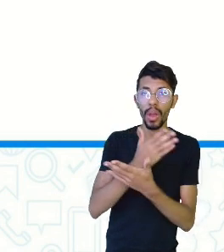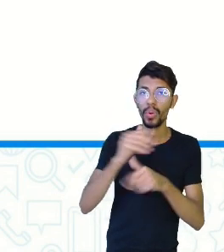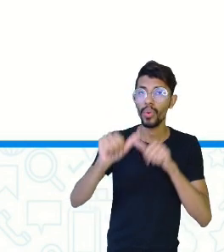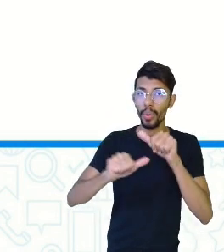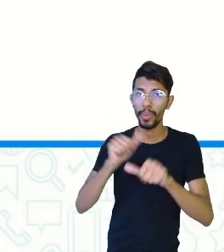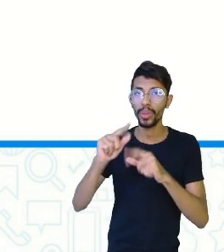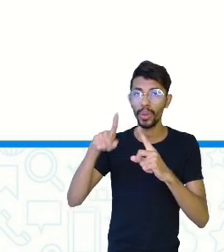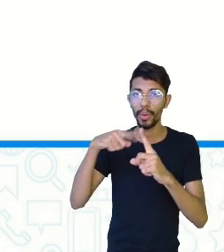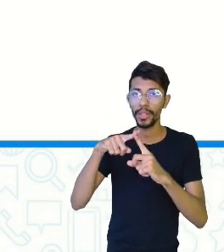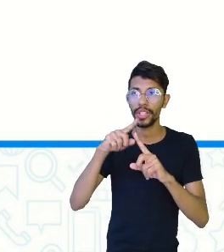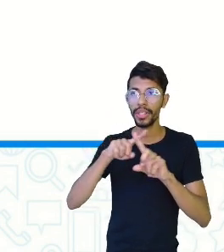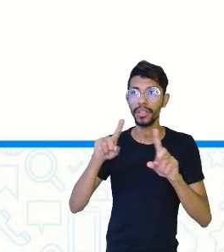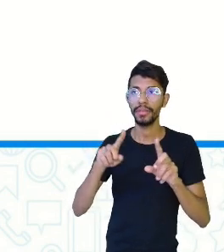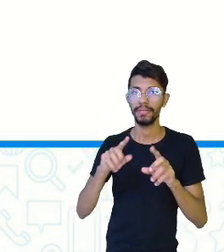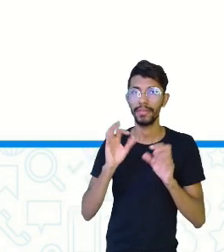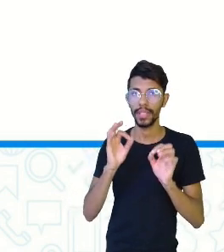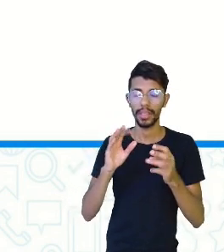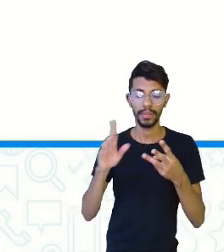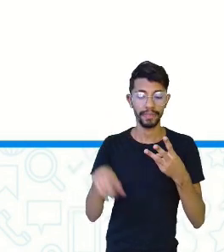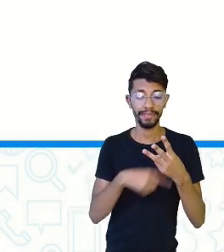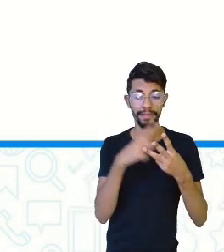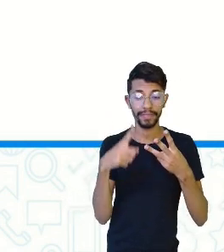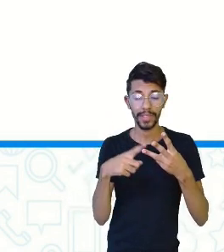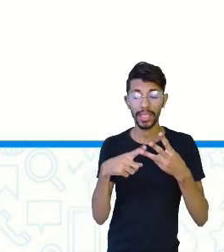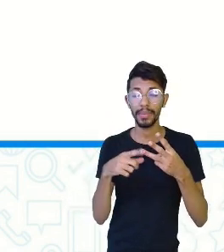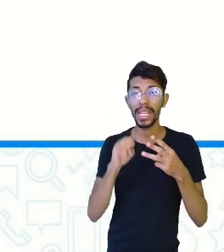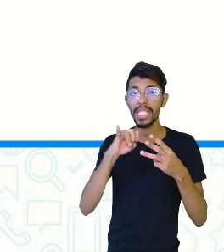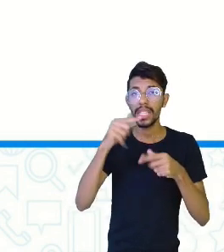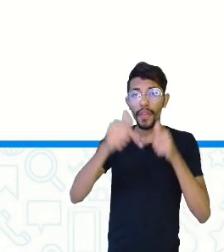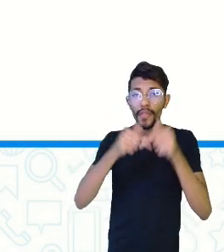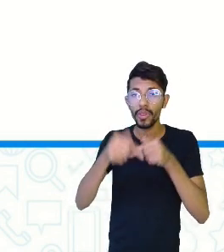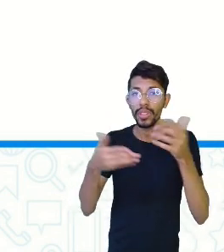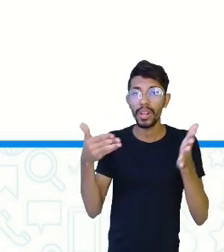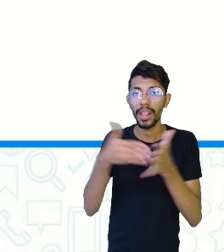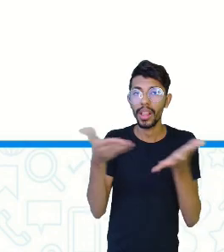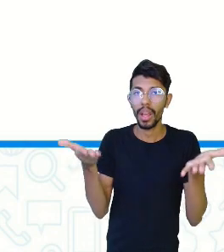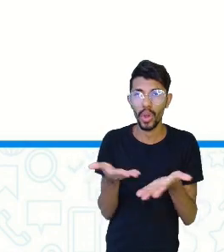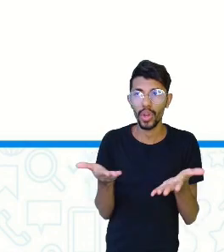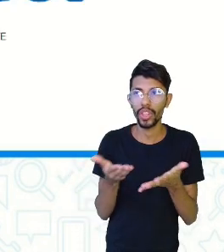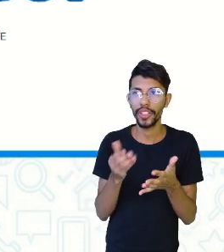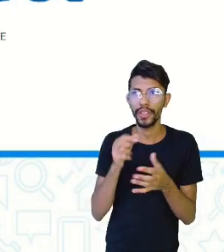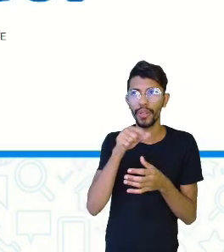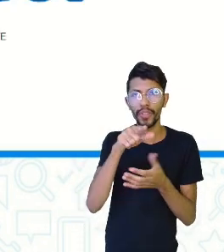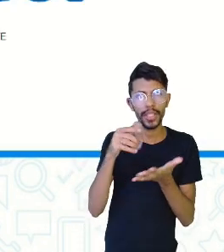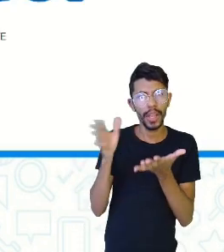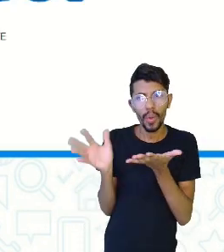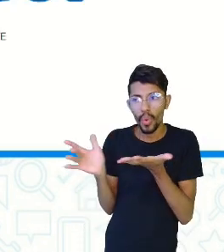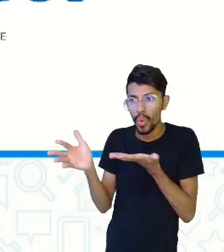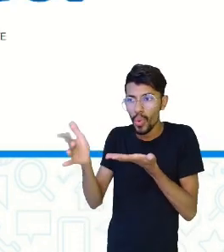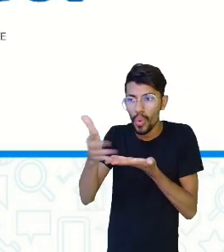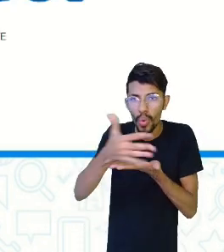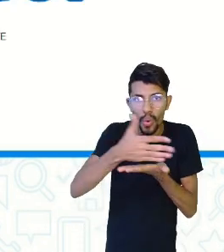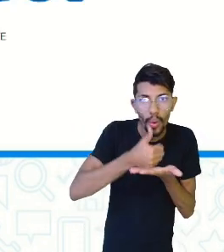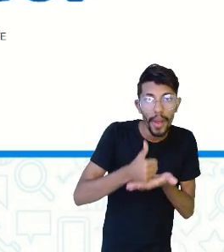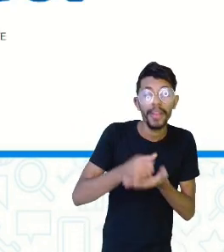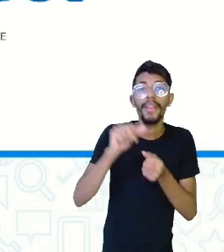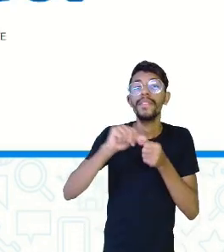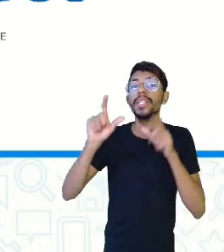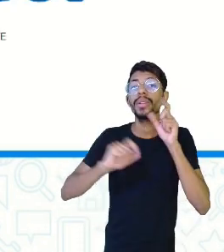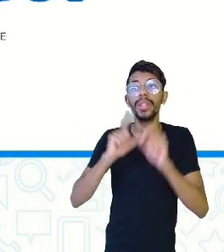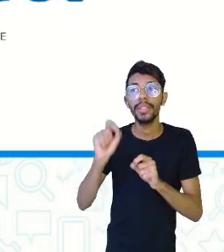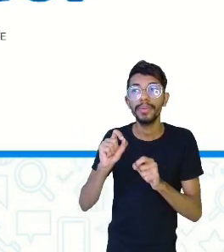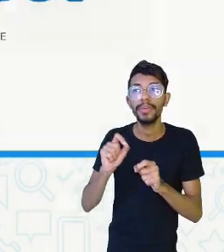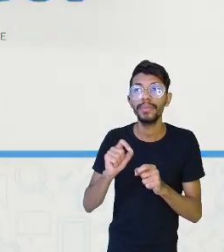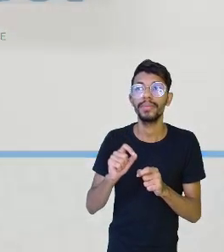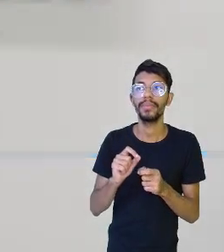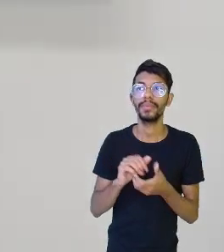dele. E se ele funciona até hoje? Quando você coletar essas informações, o que é que você vai fazer?